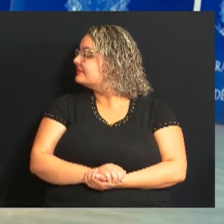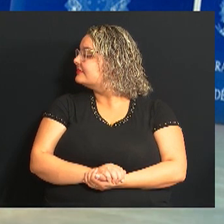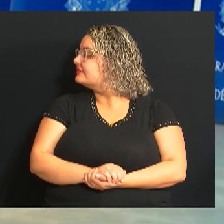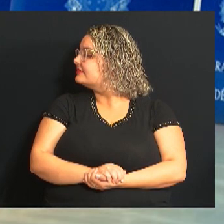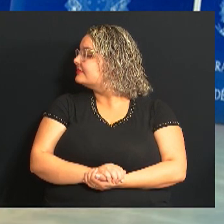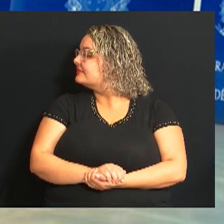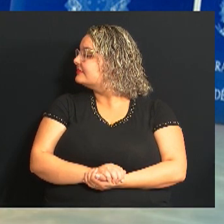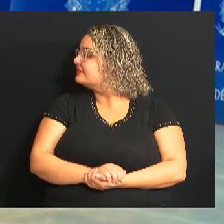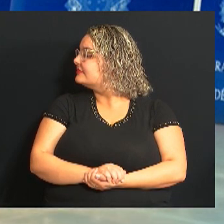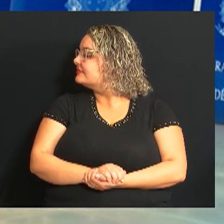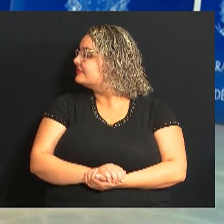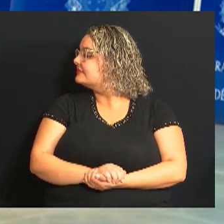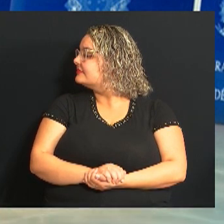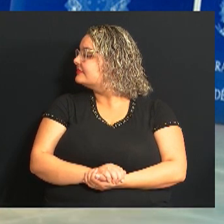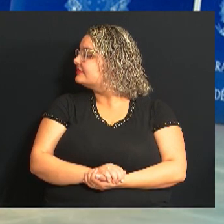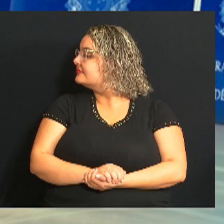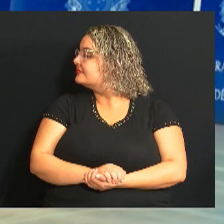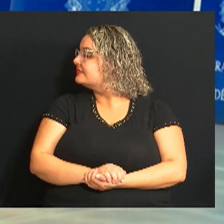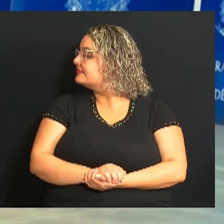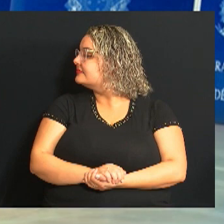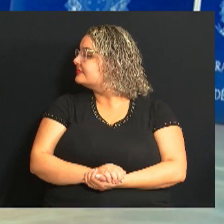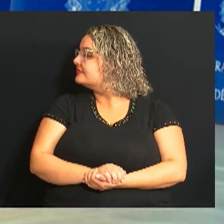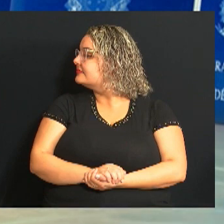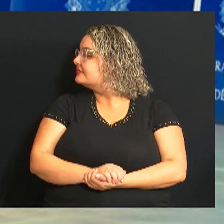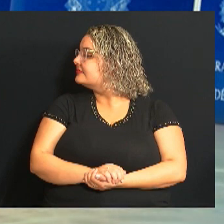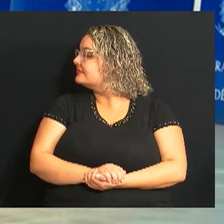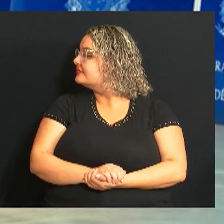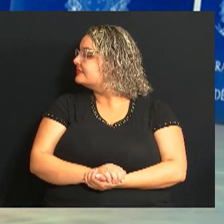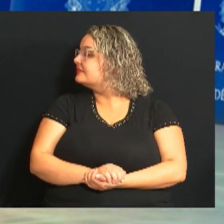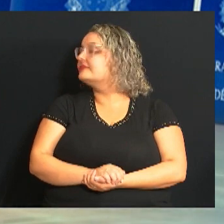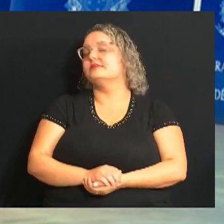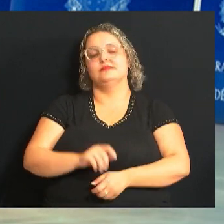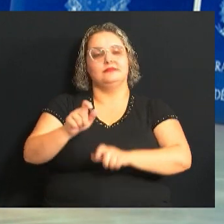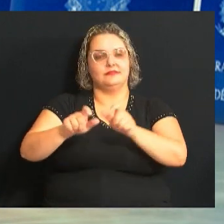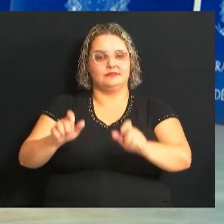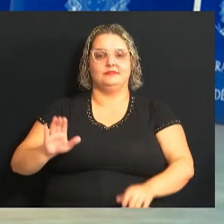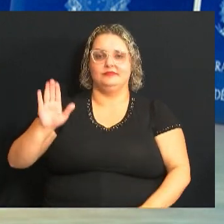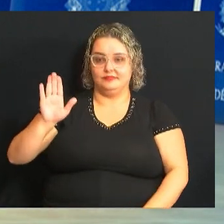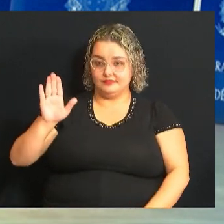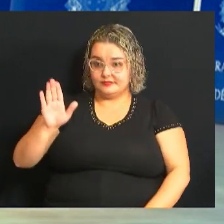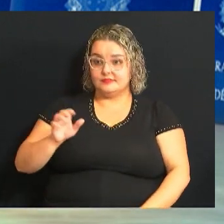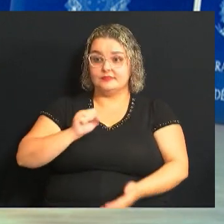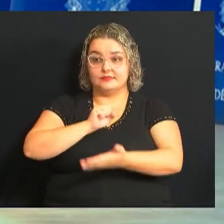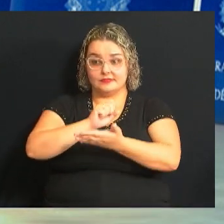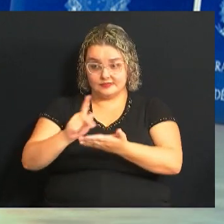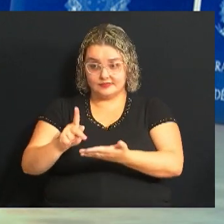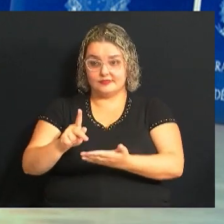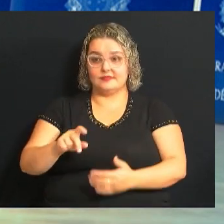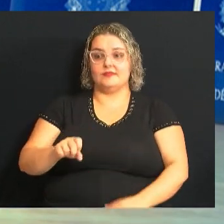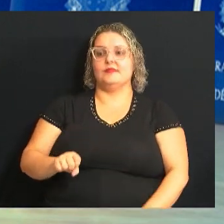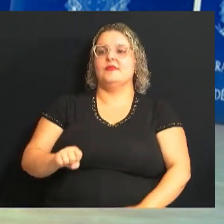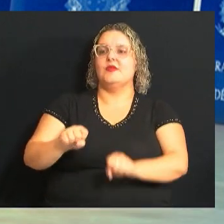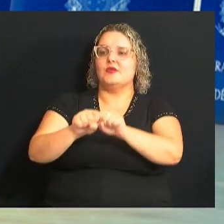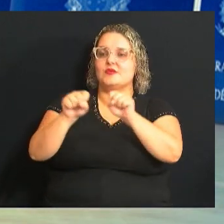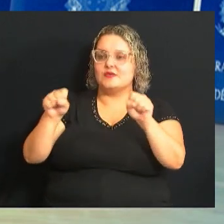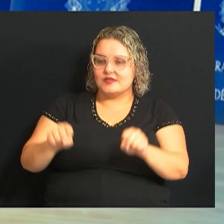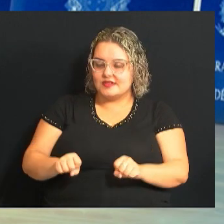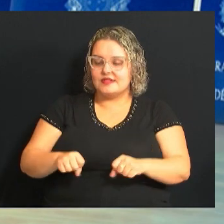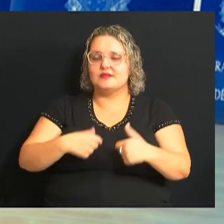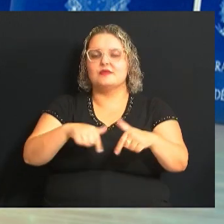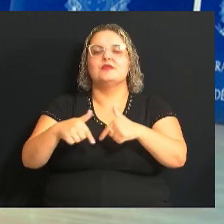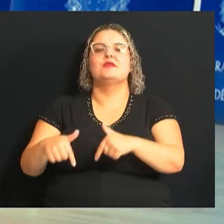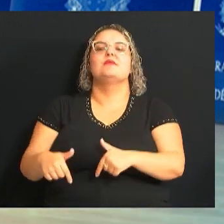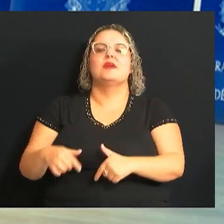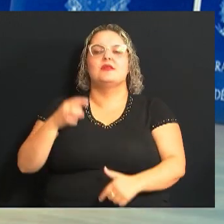PAT solicita aos interessados que se candidatem às vagas pelo aplicativo do Sistema Nacional de Emprego Fácil ou